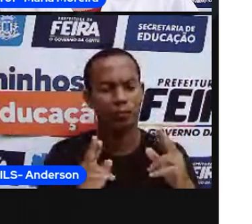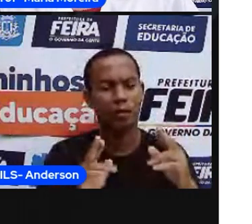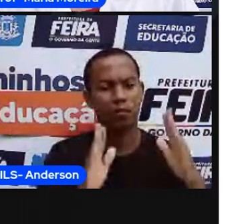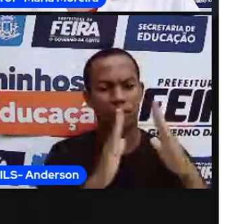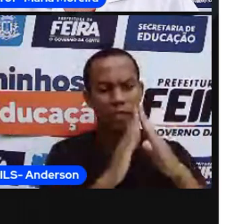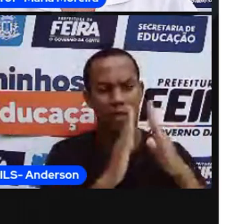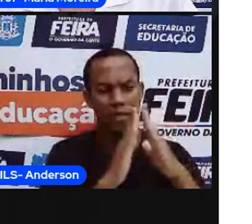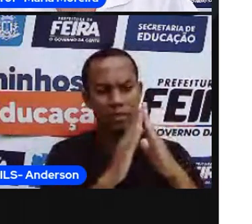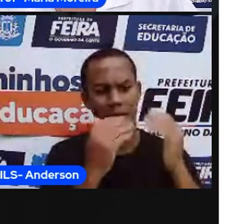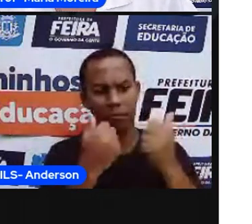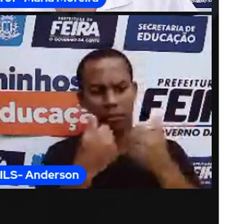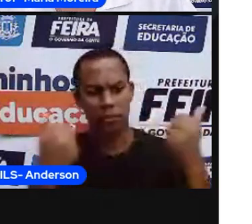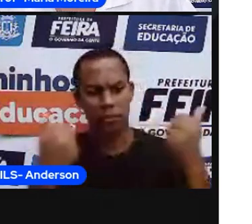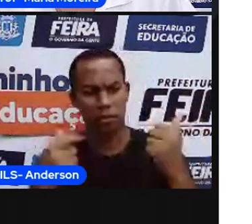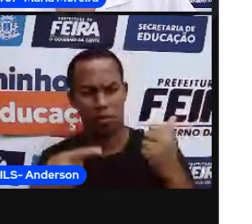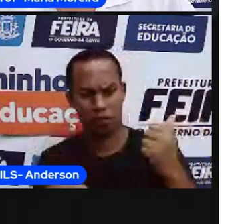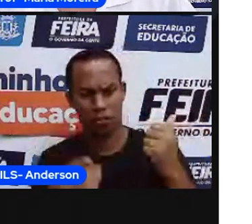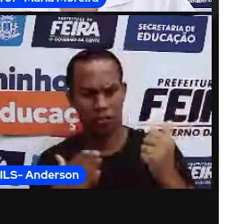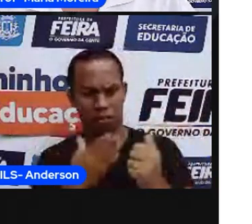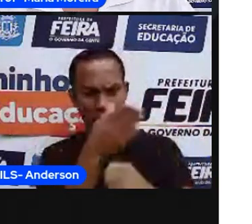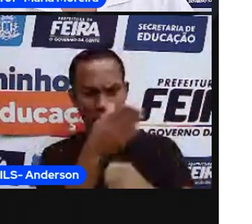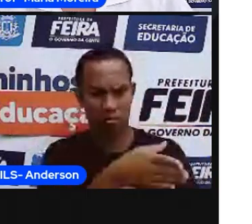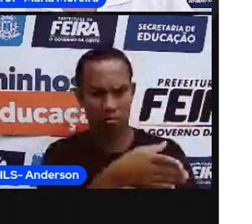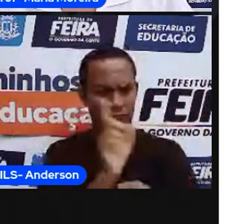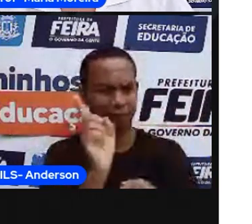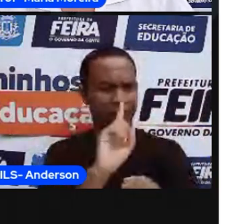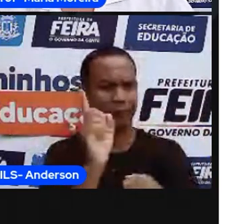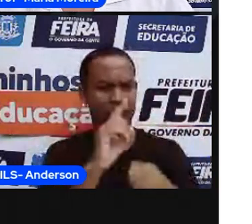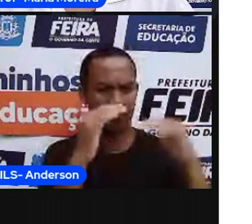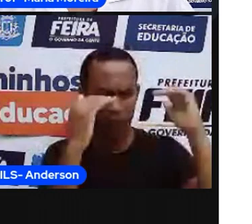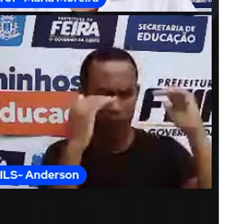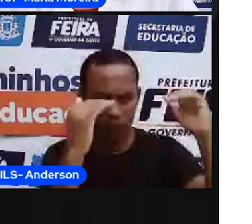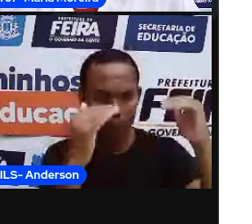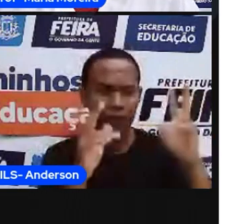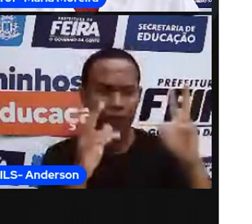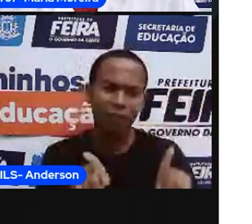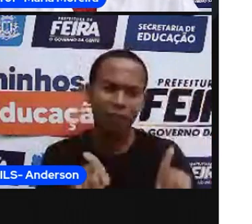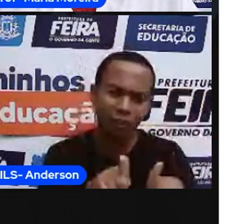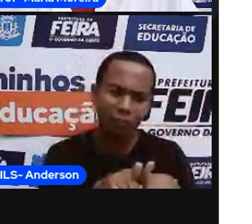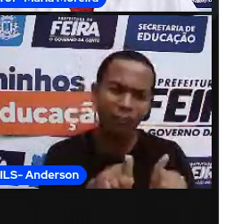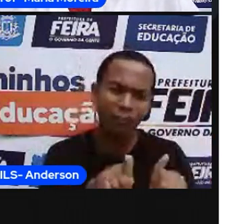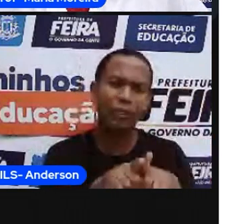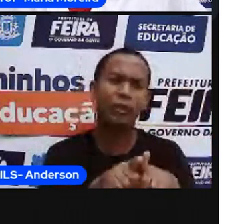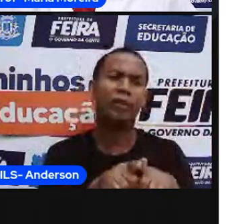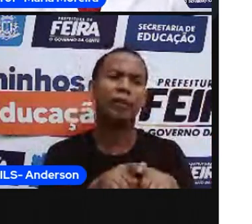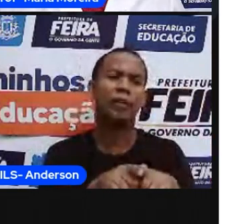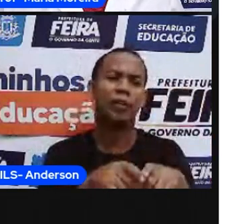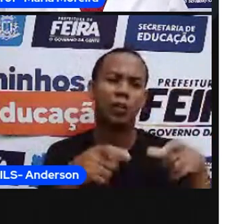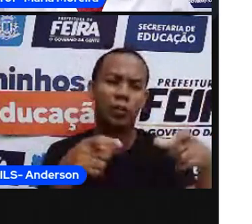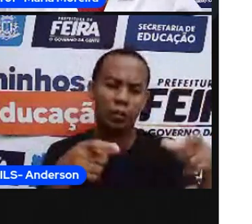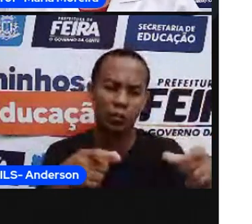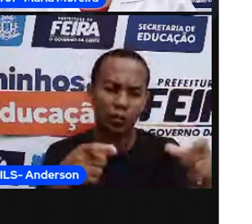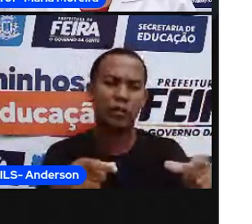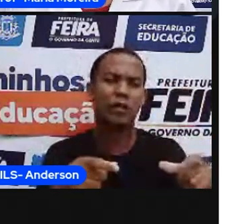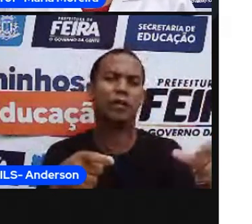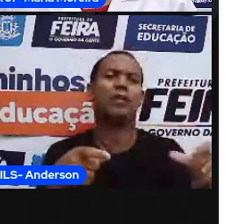vizinho. Eu não vou pular o muro da casa do meu vizinho, eu não vou fazer. Ah, não, meu vizinho não está utilizando isso aqui, eu acho que ele não precisa desse quintal. Então,